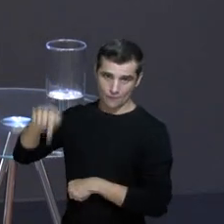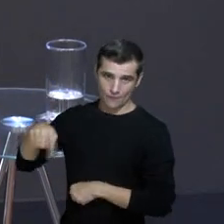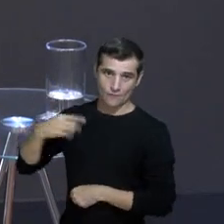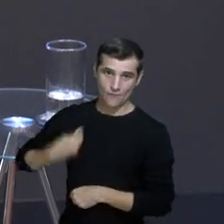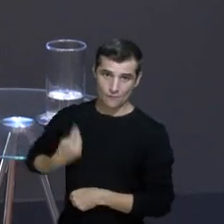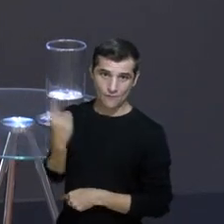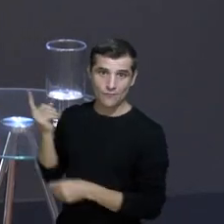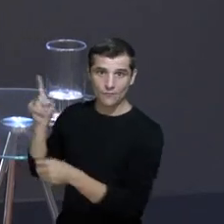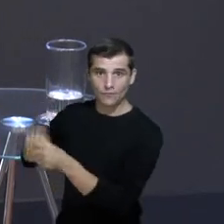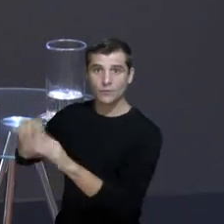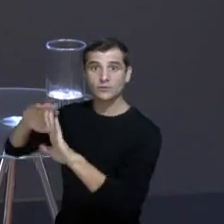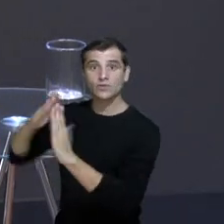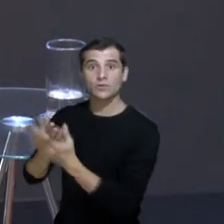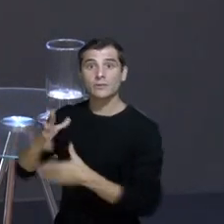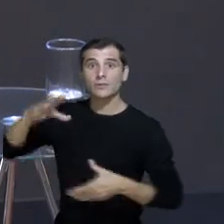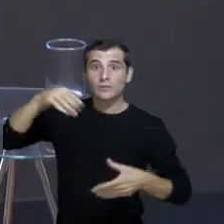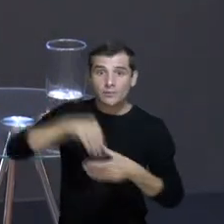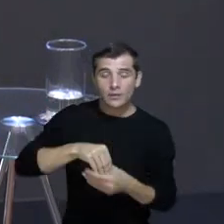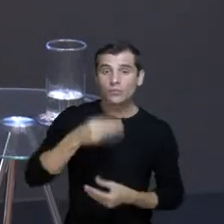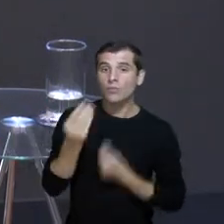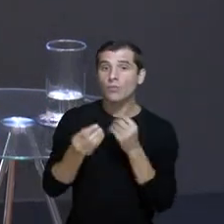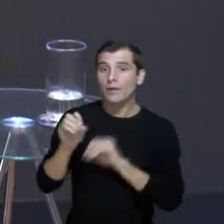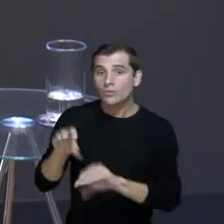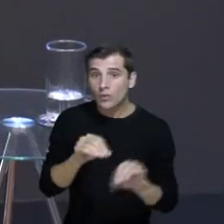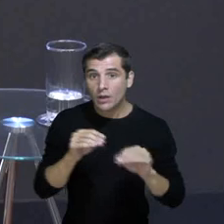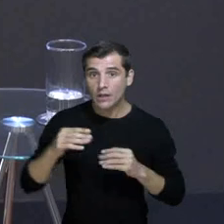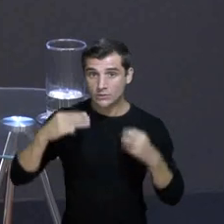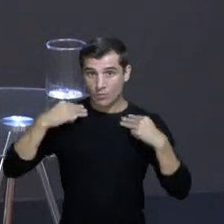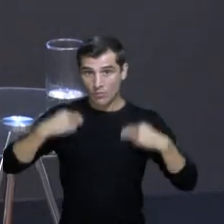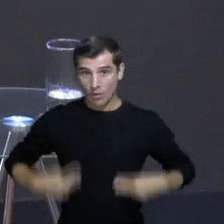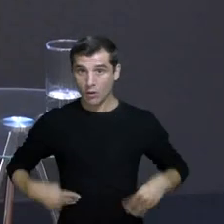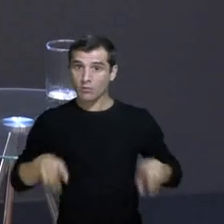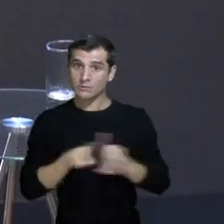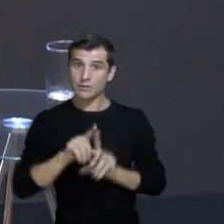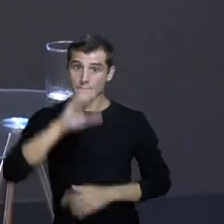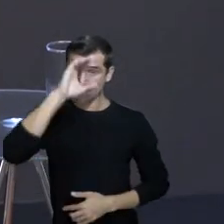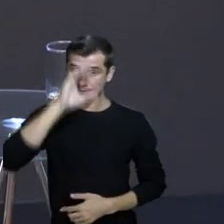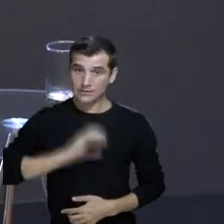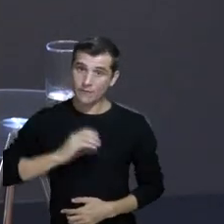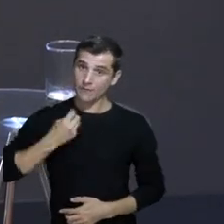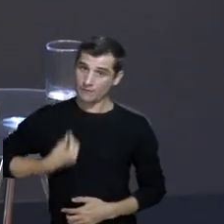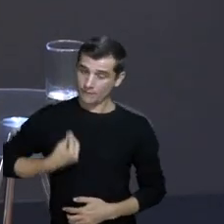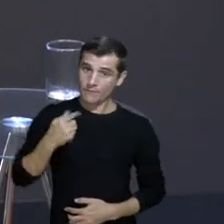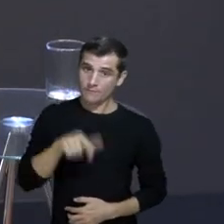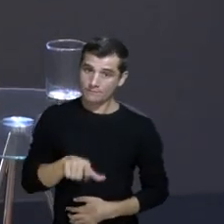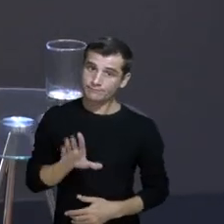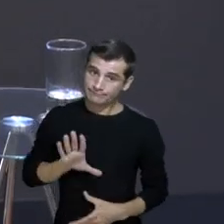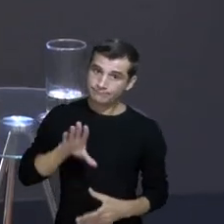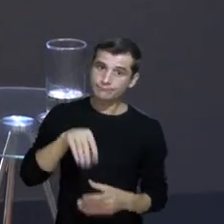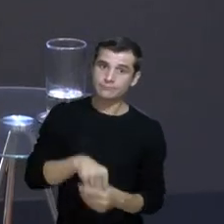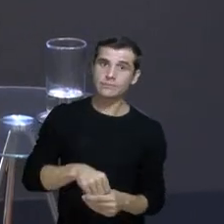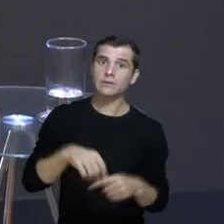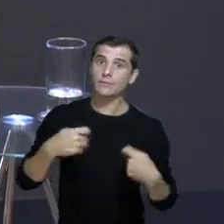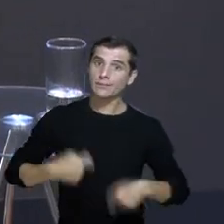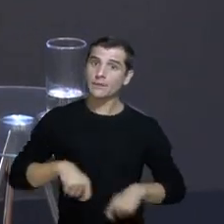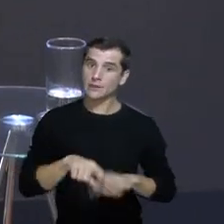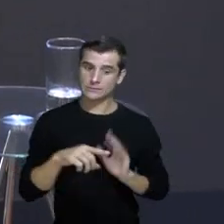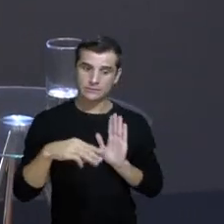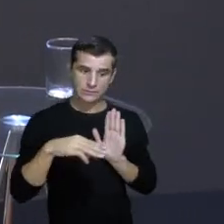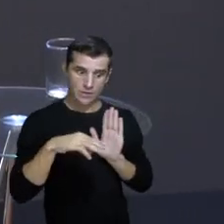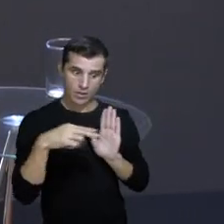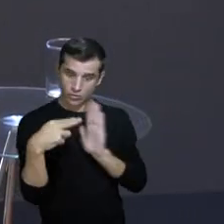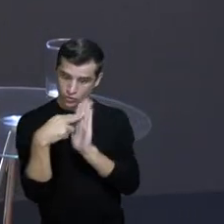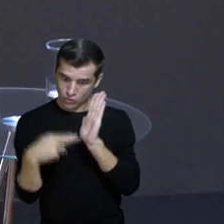escola que educação moral e cívica era tinha que passar de ano tinha que tirar Acima da média fazia parte da minha conduta